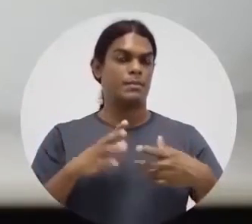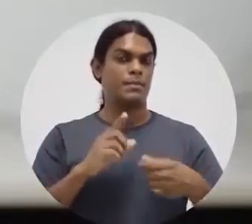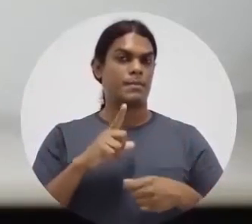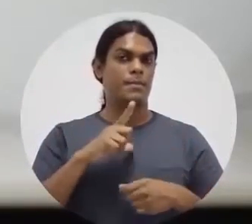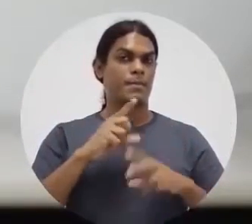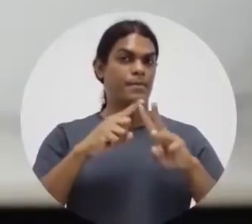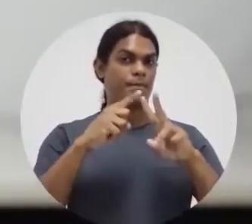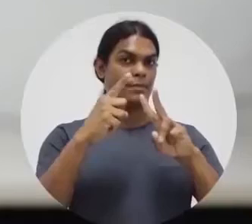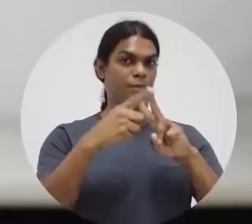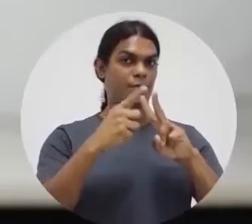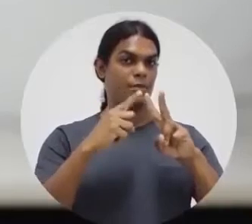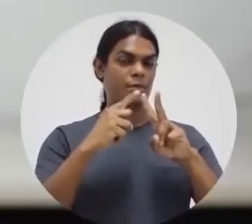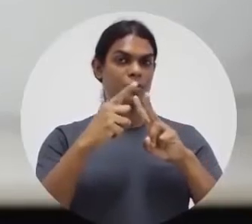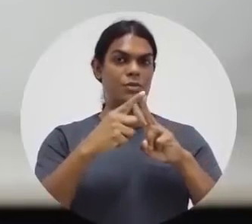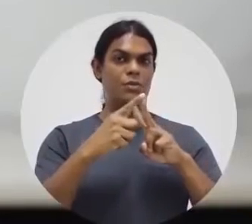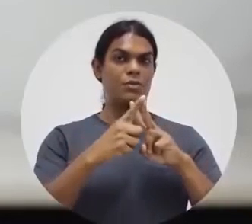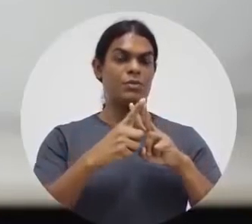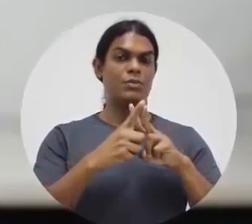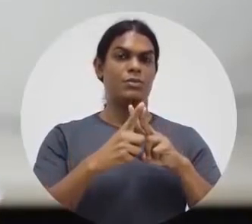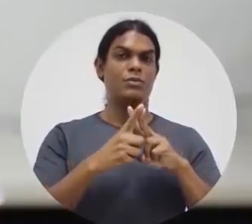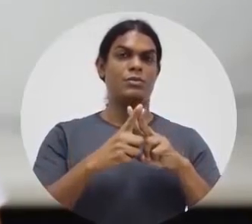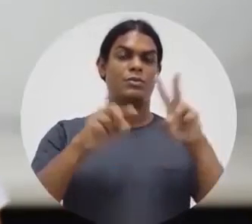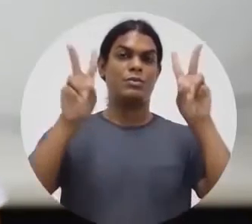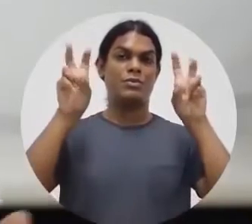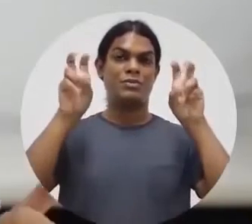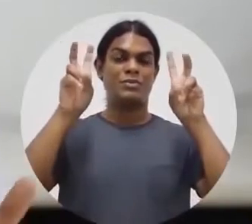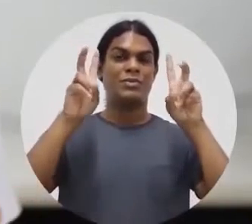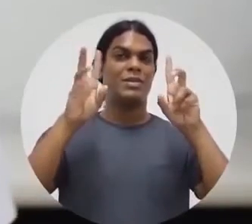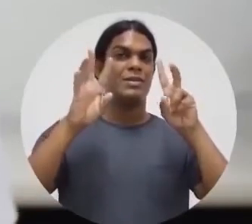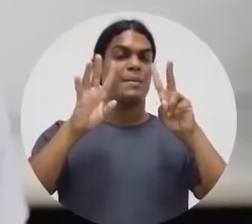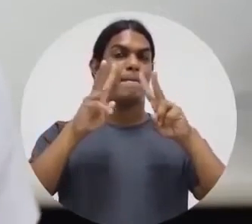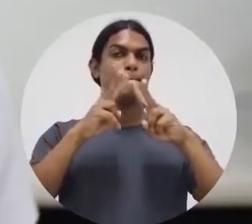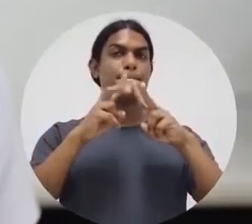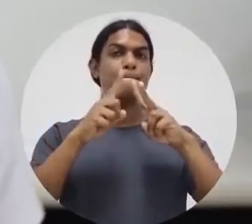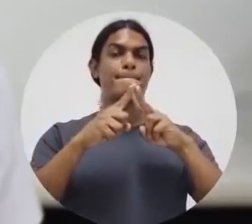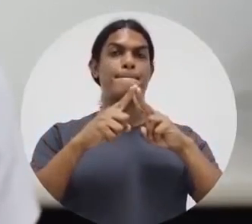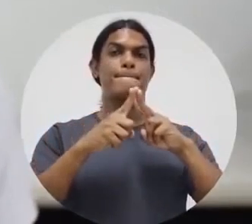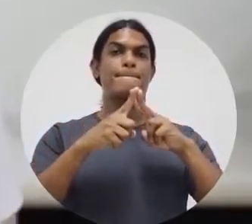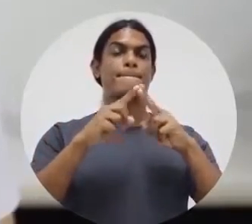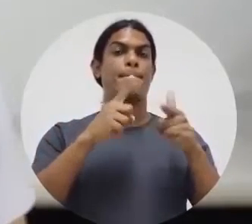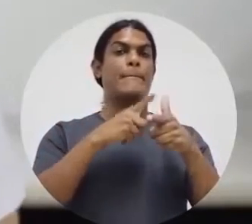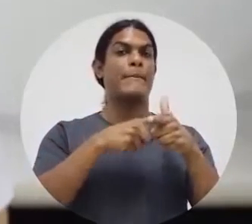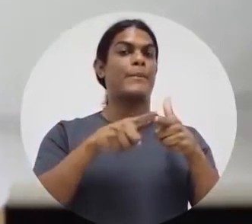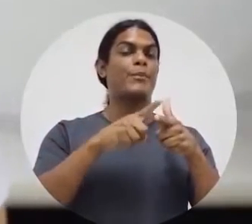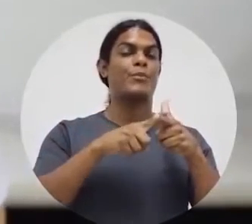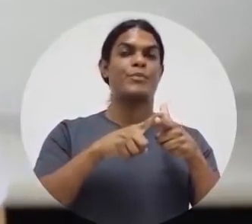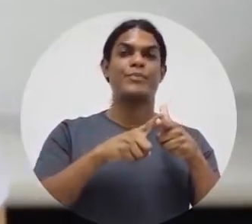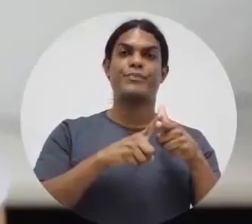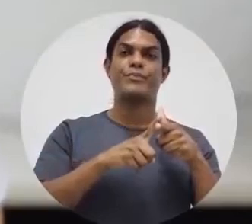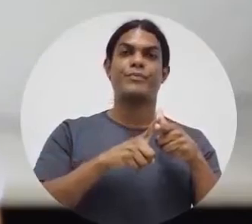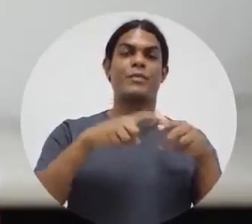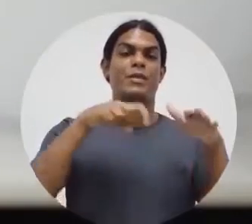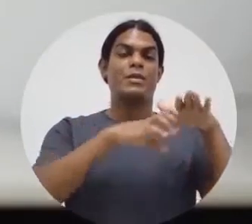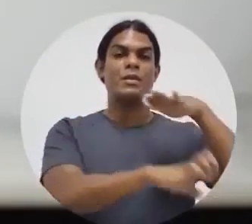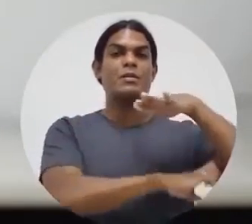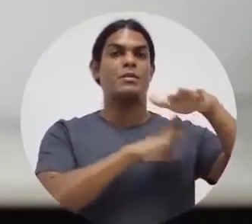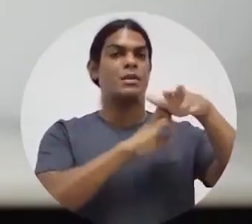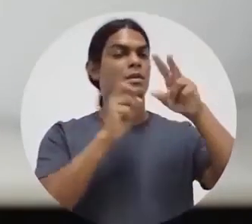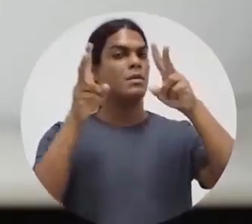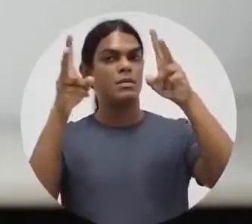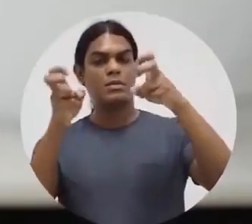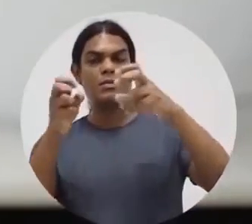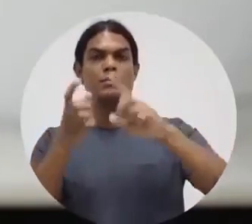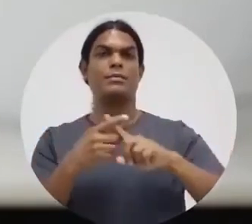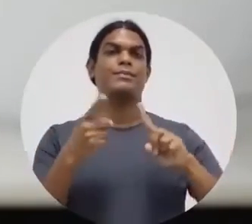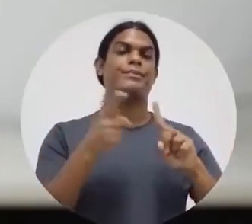tinha duas especificidades que não foram contempladas na hora de criar os meus indicadores financeiros.